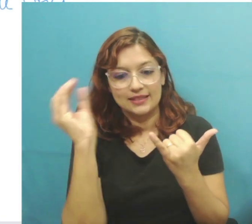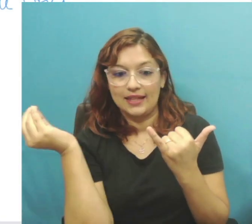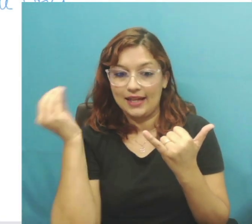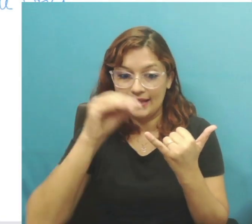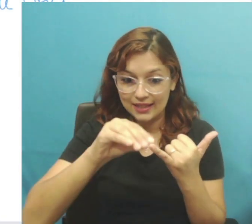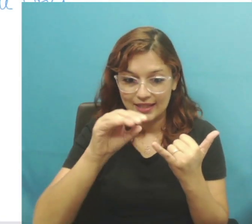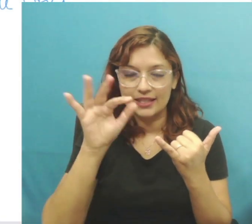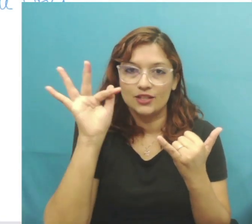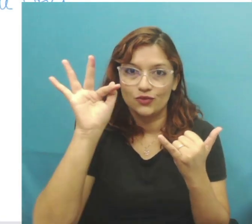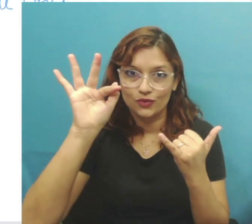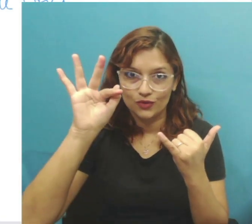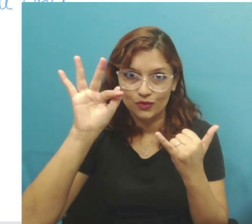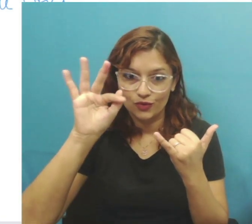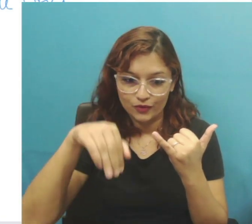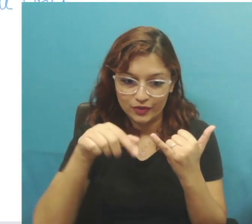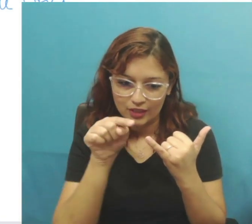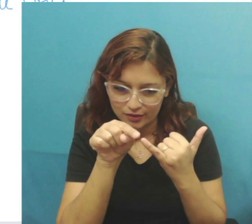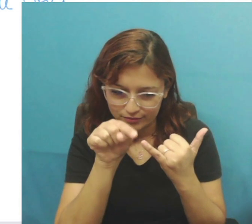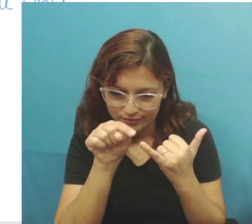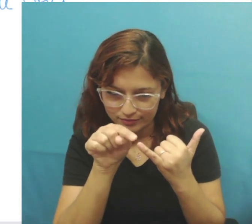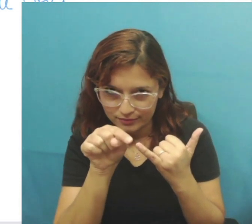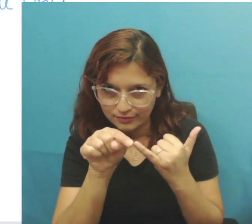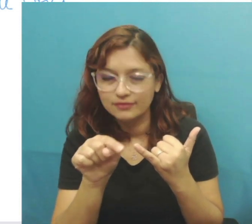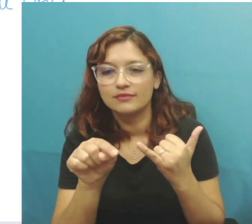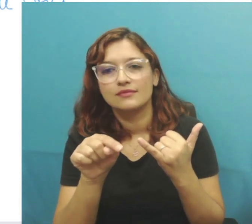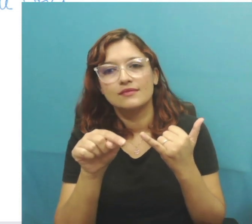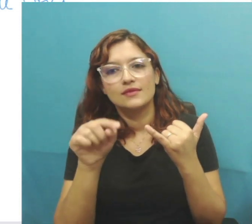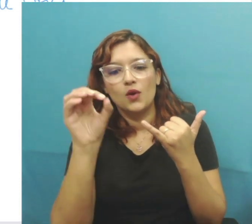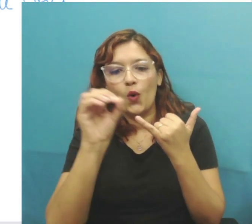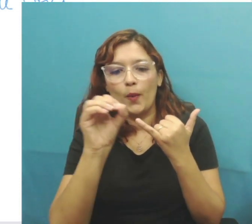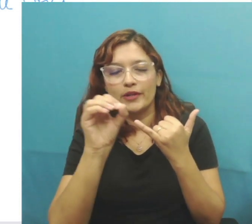reto. Se está no objeto,